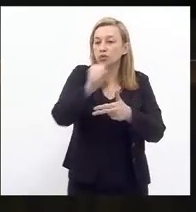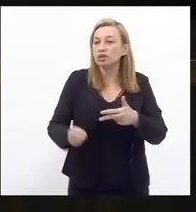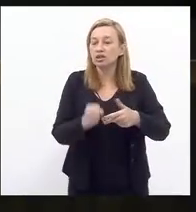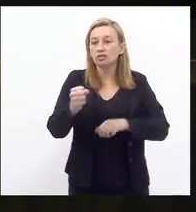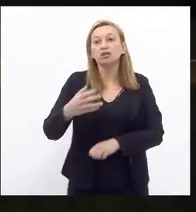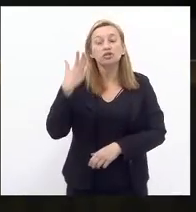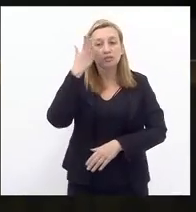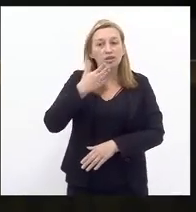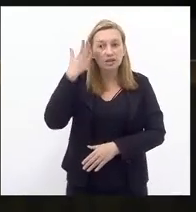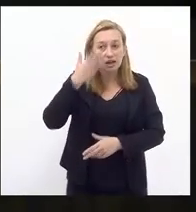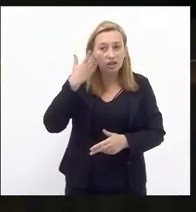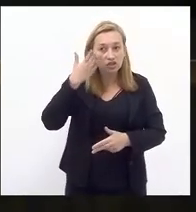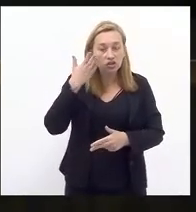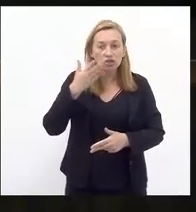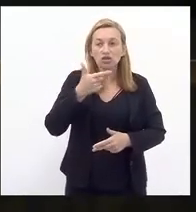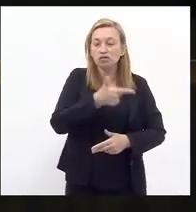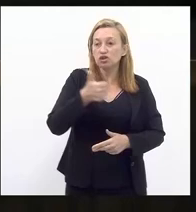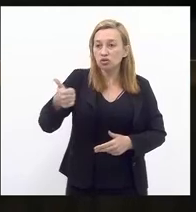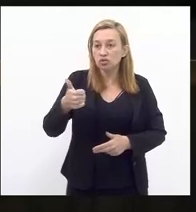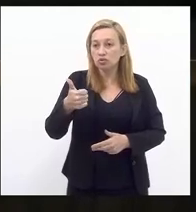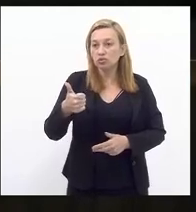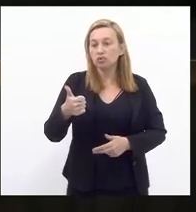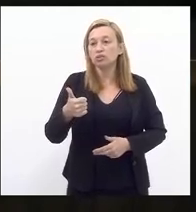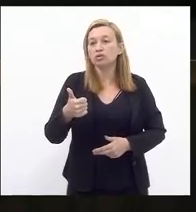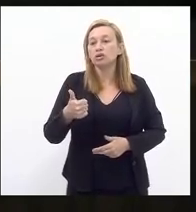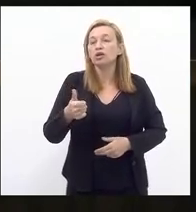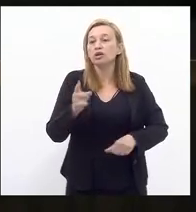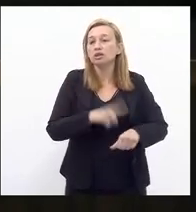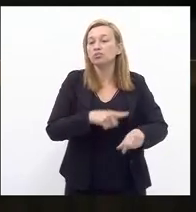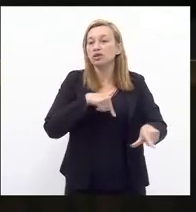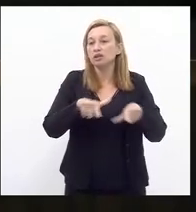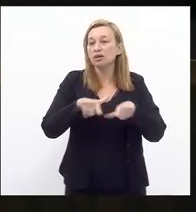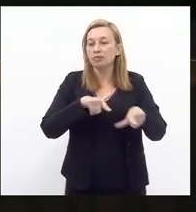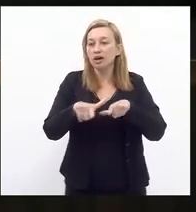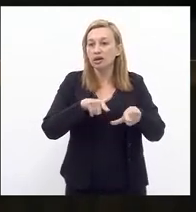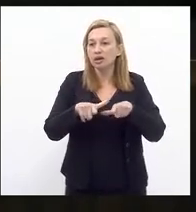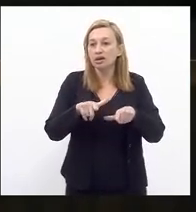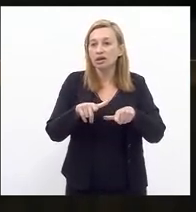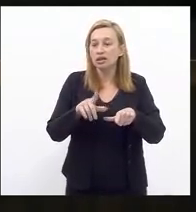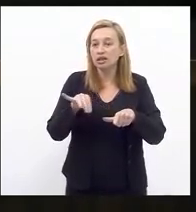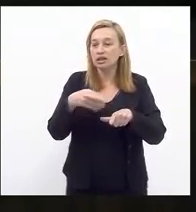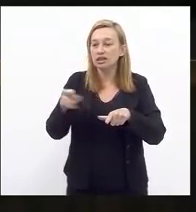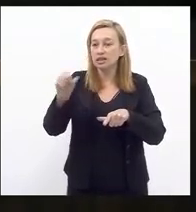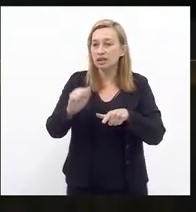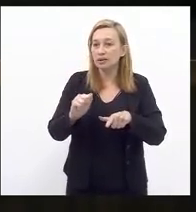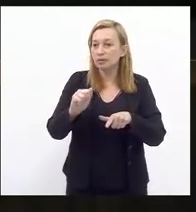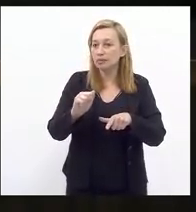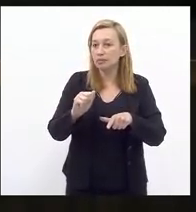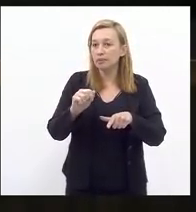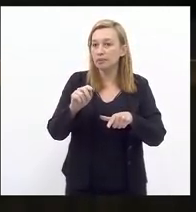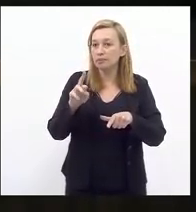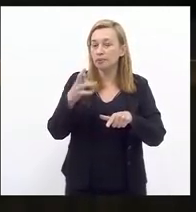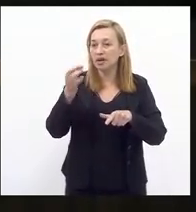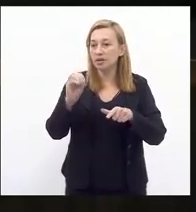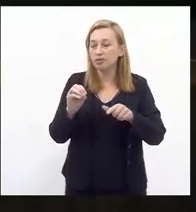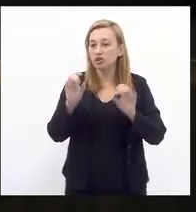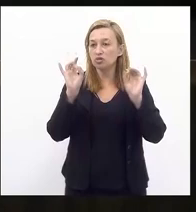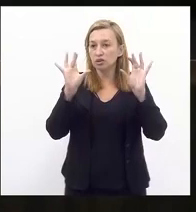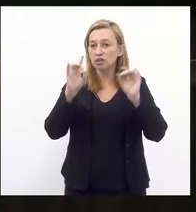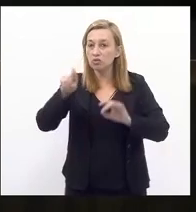mensagem 18 e 21 que Xingu adicional de tempo de serviço a licença-prêmio e a licença especial e dá outras